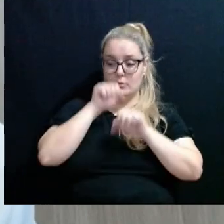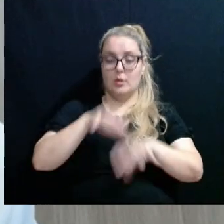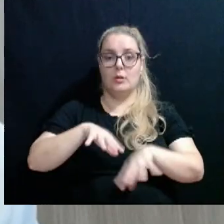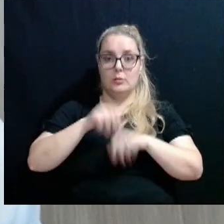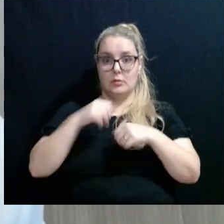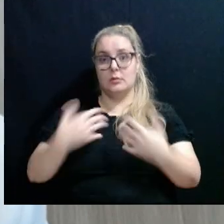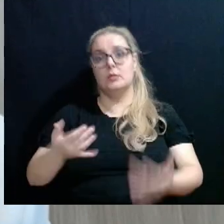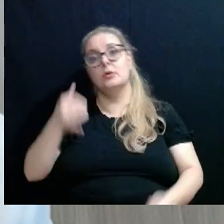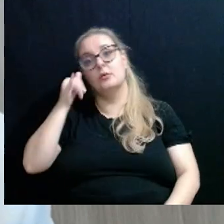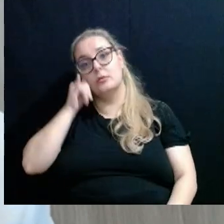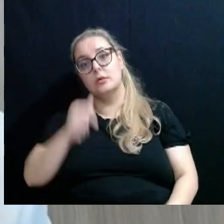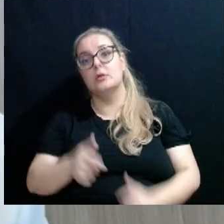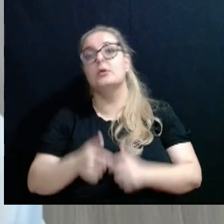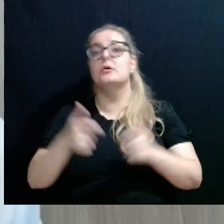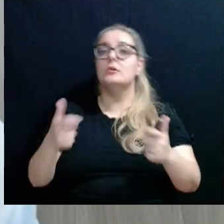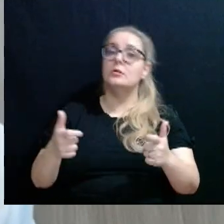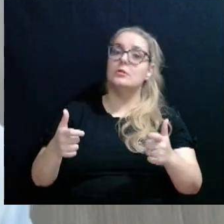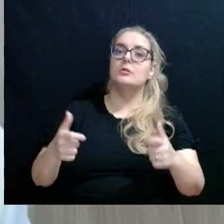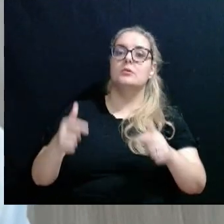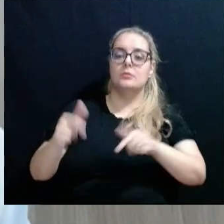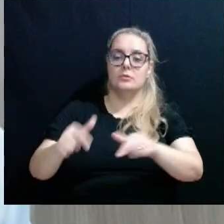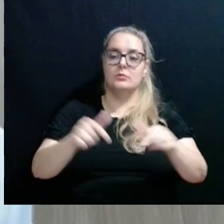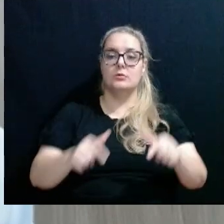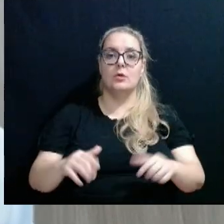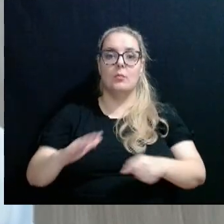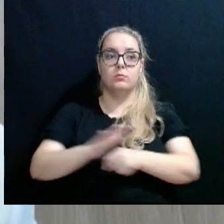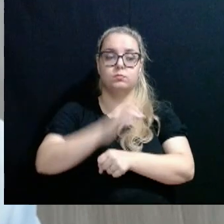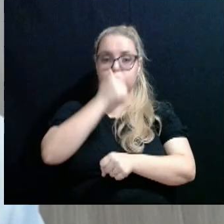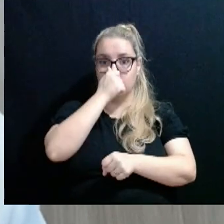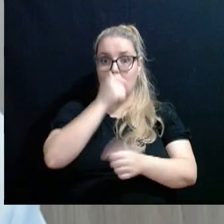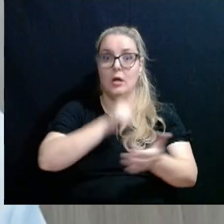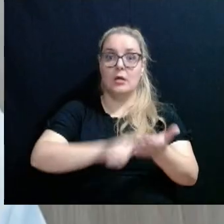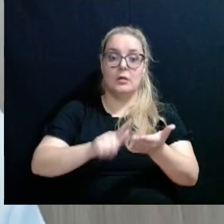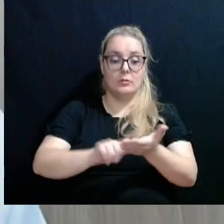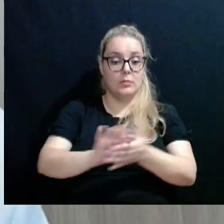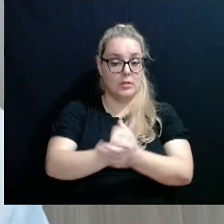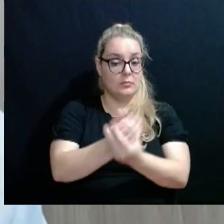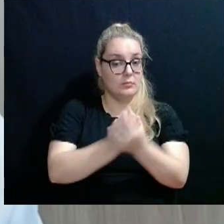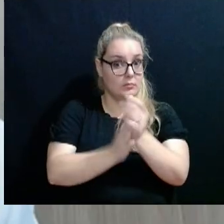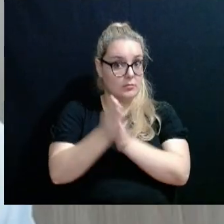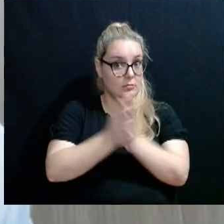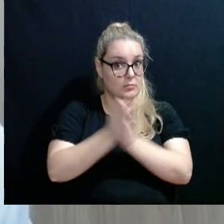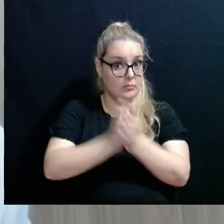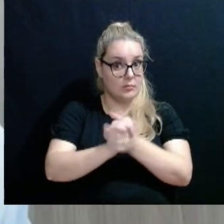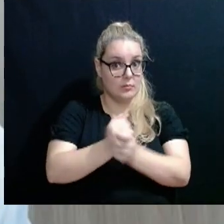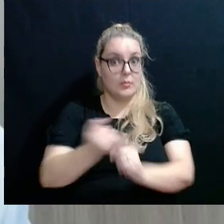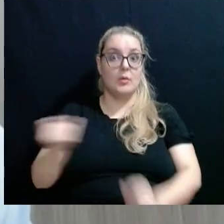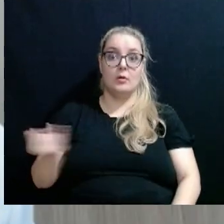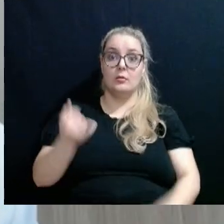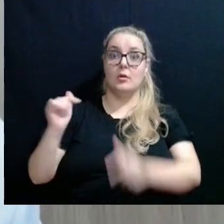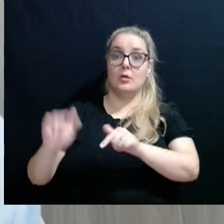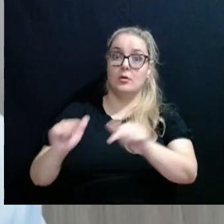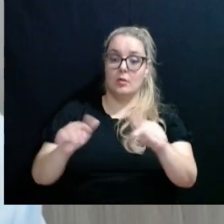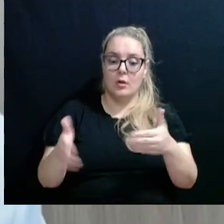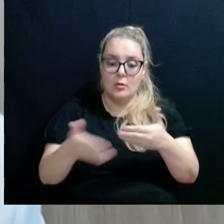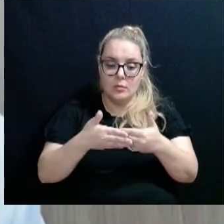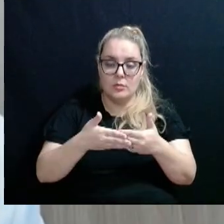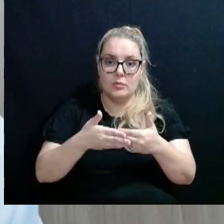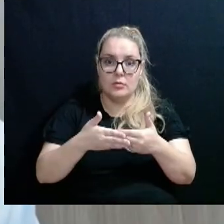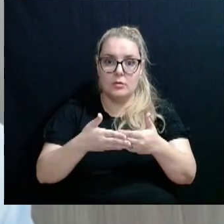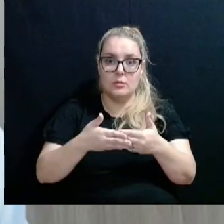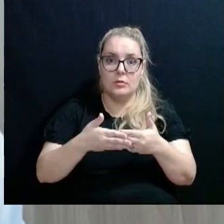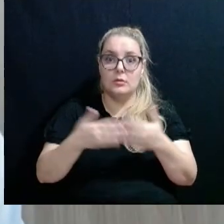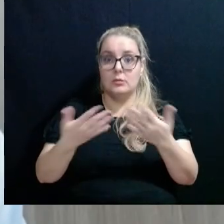por via respiratória. Então, evitar grandes aglomerações, higiene das mãos é super importante,